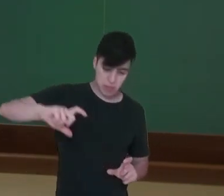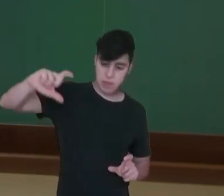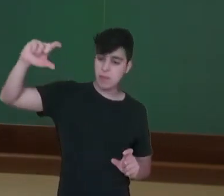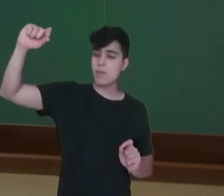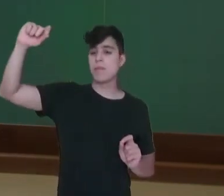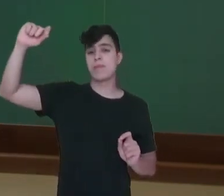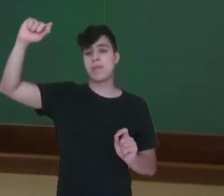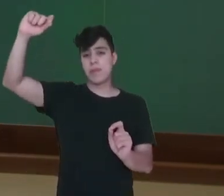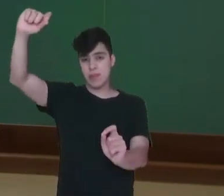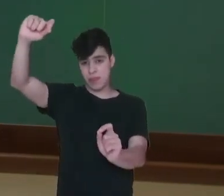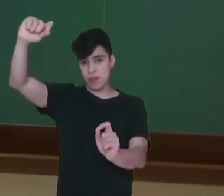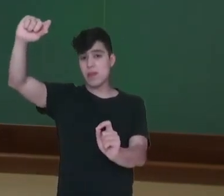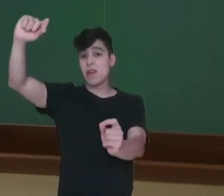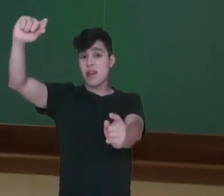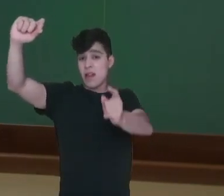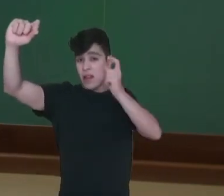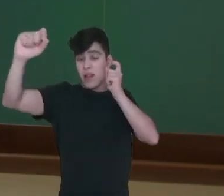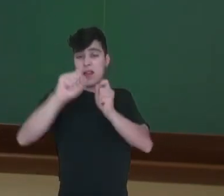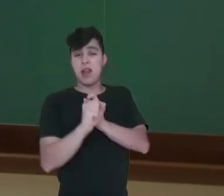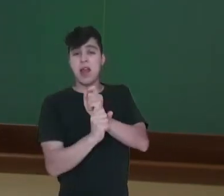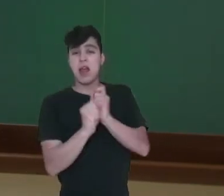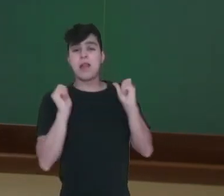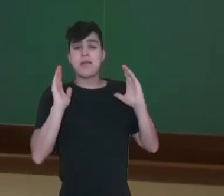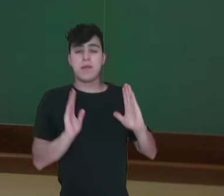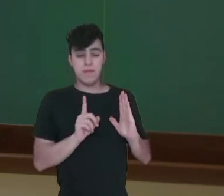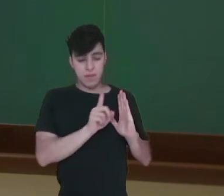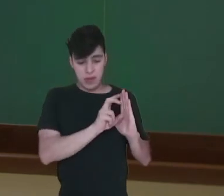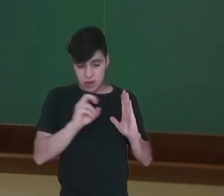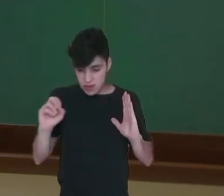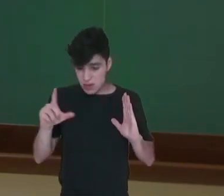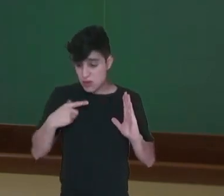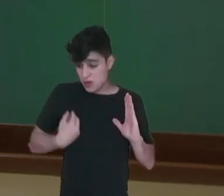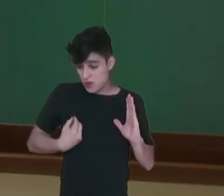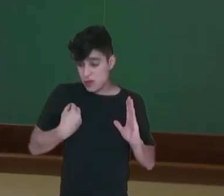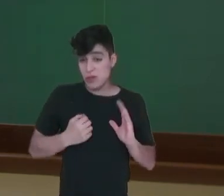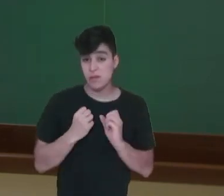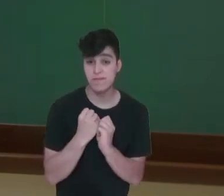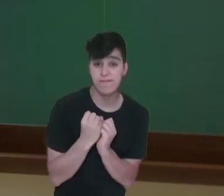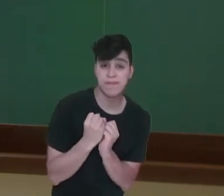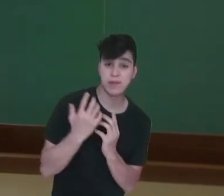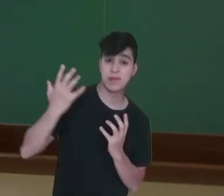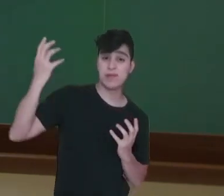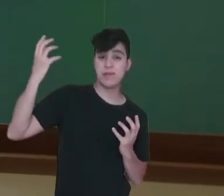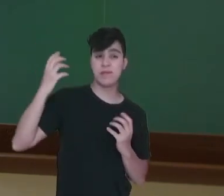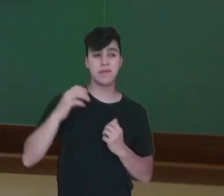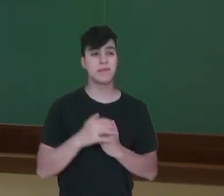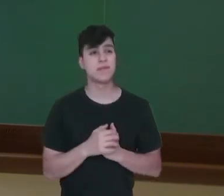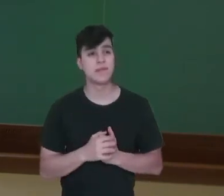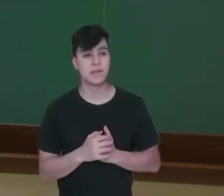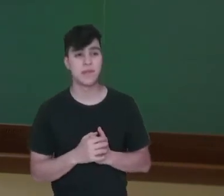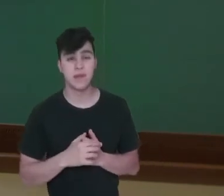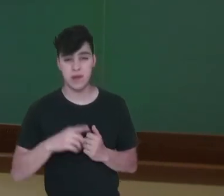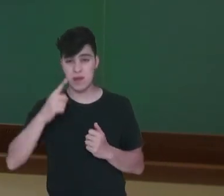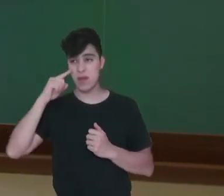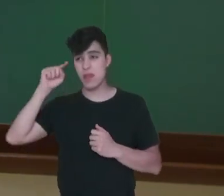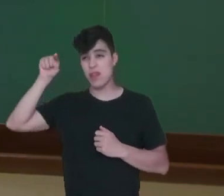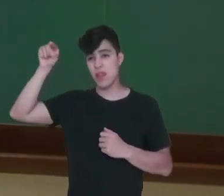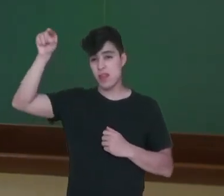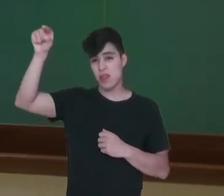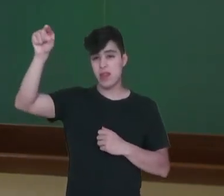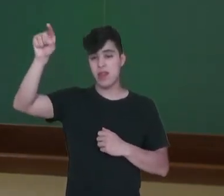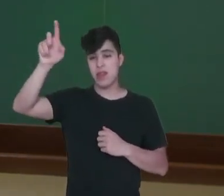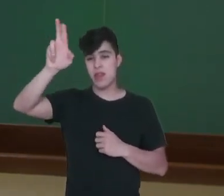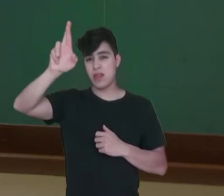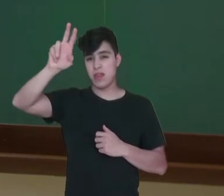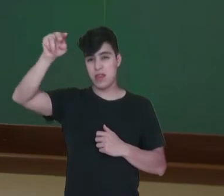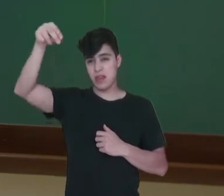divisão ali, como era em 1500, onde a gente tinha a presença da Floresta Atlântica. Vejam que ela se estende lá do Rio Grande